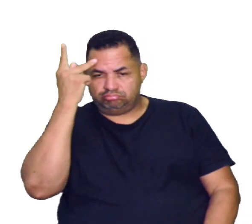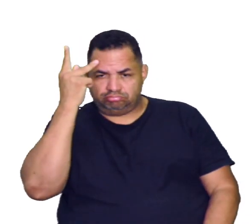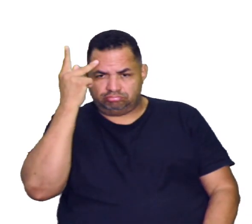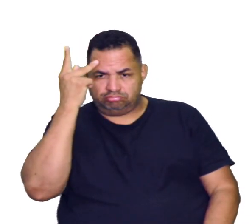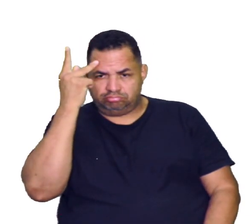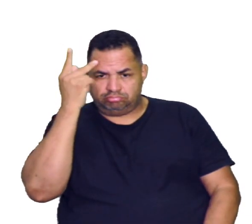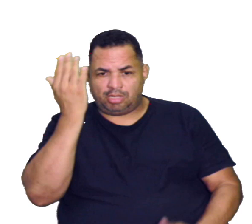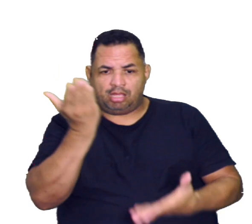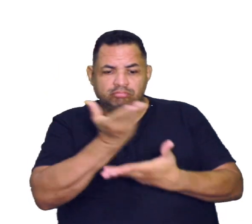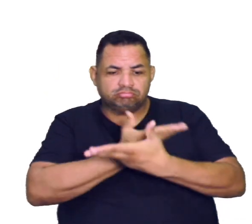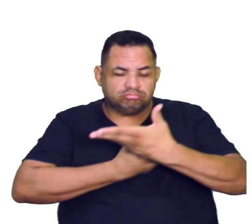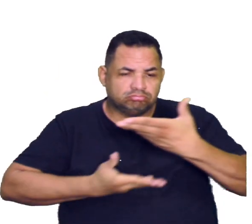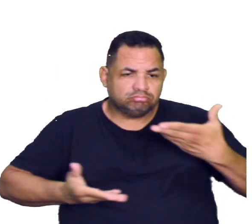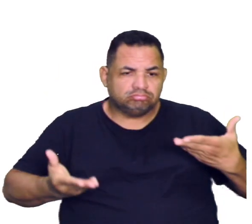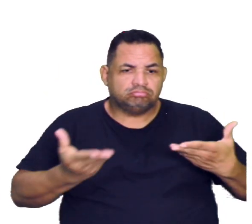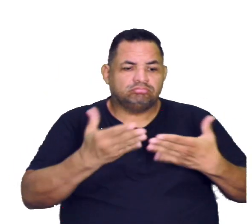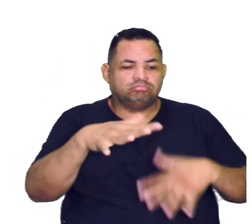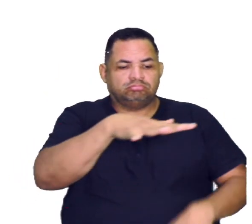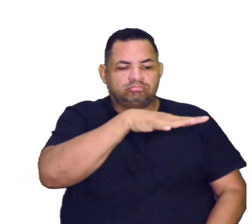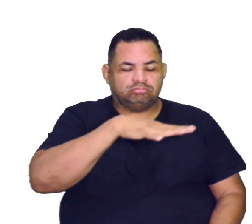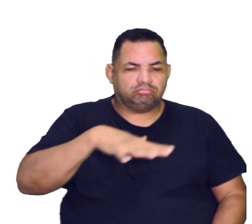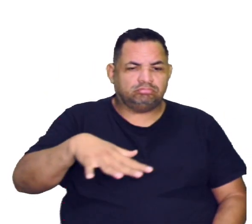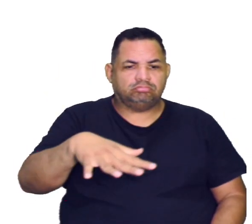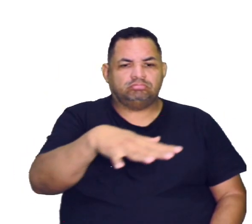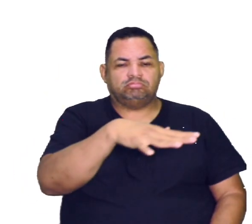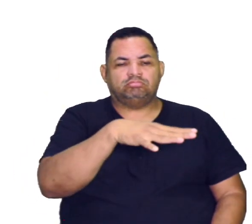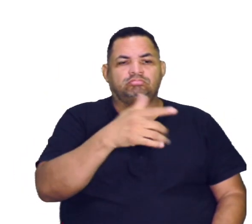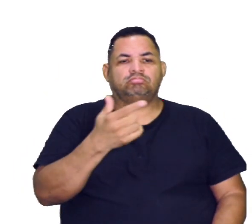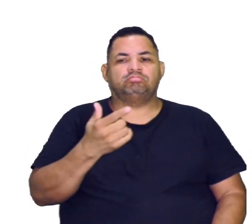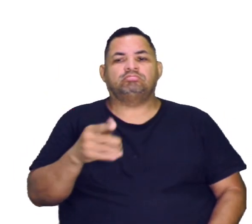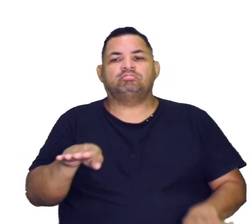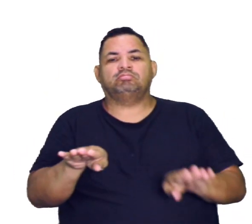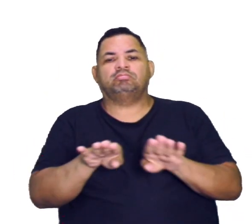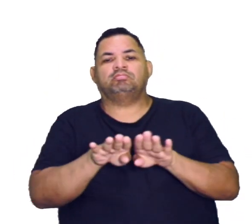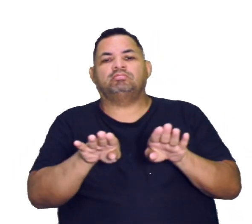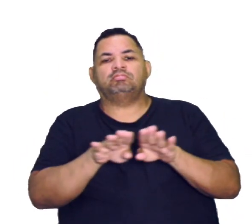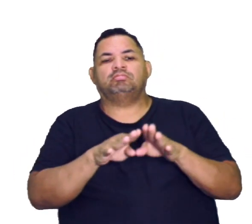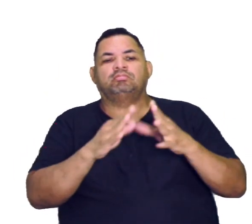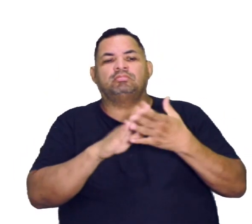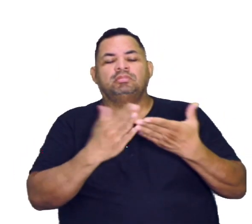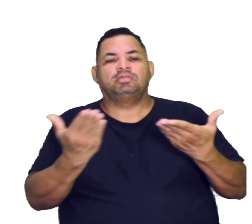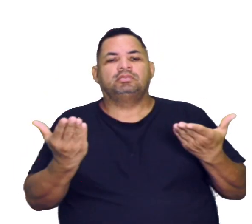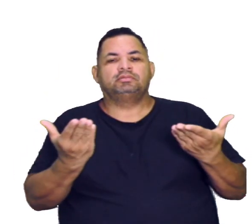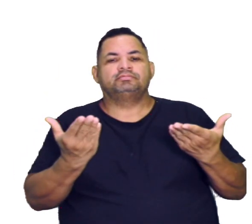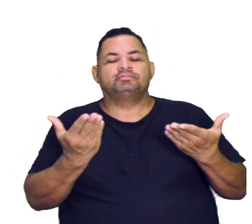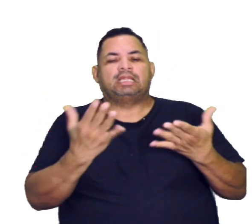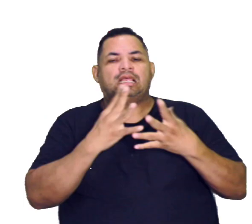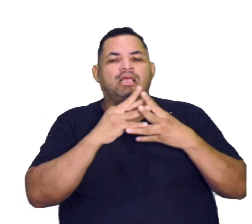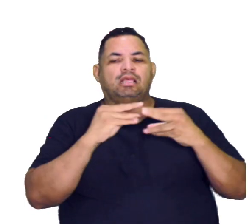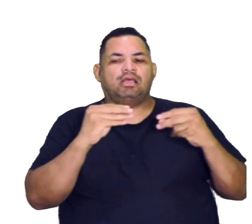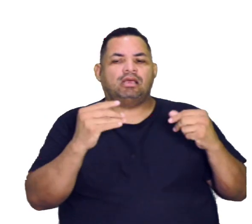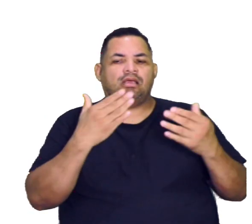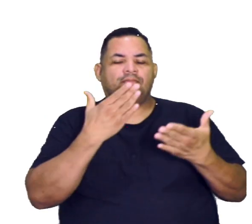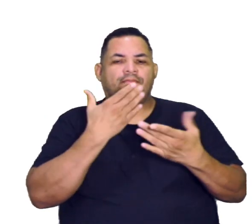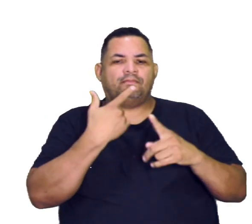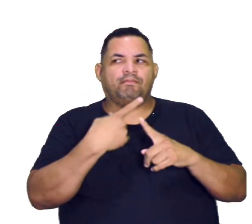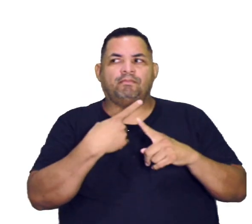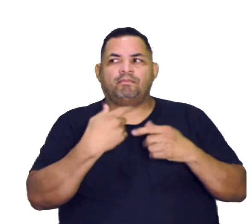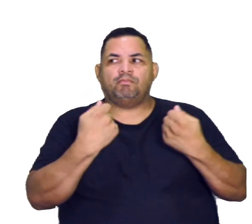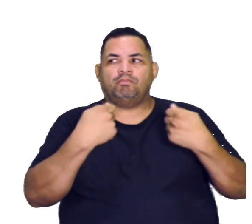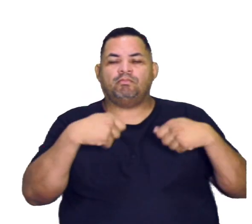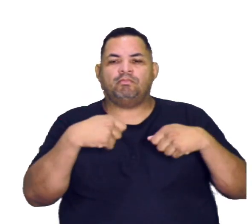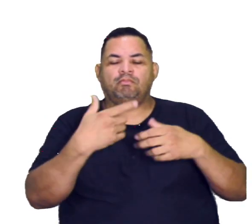ele interage aí com o meio ambiente, ou também essa deteriorização pode vir de forma progressiva para a